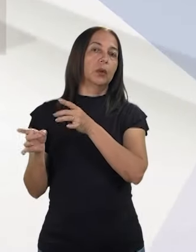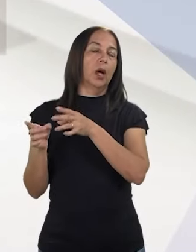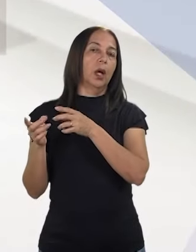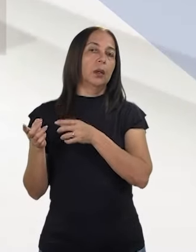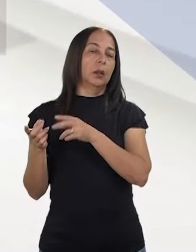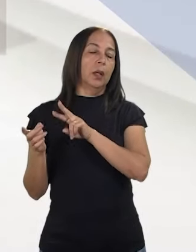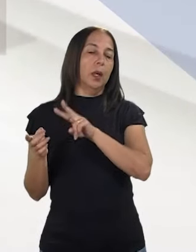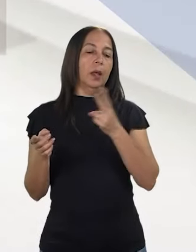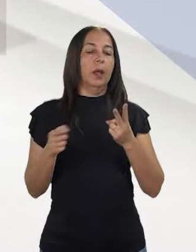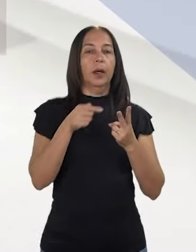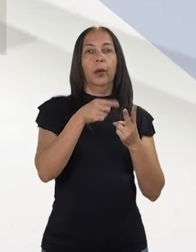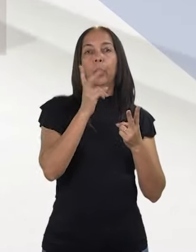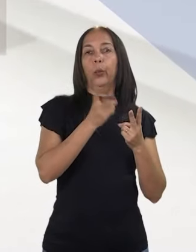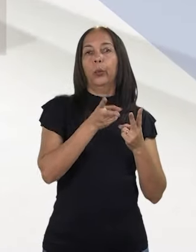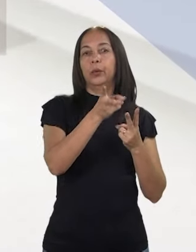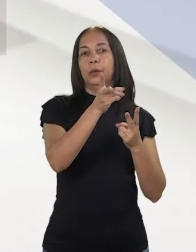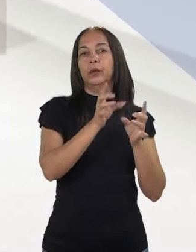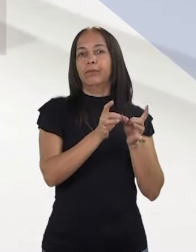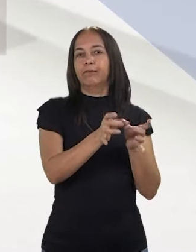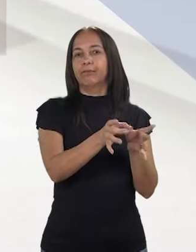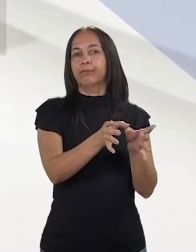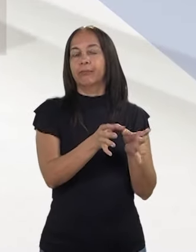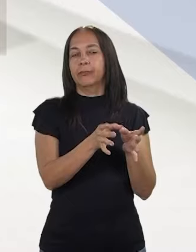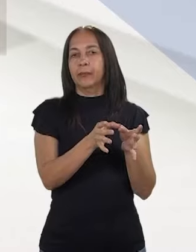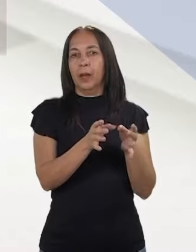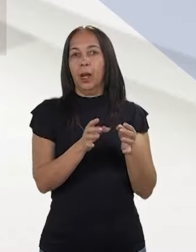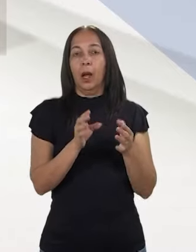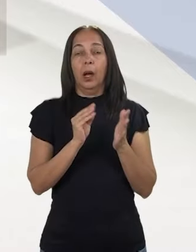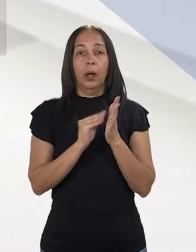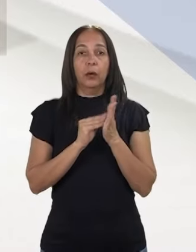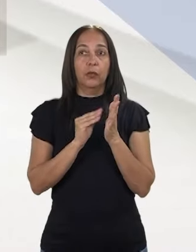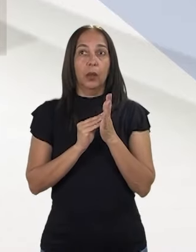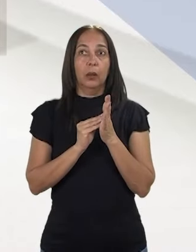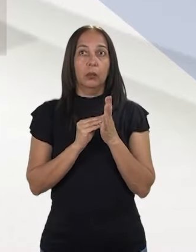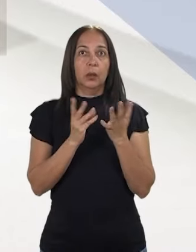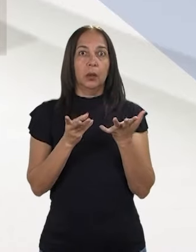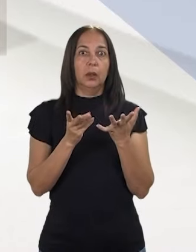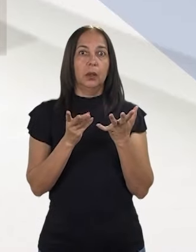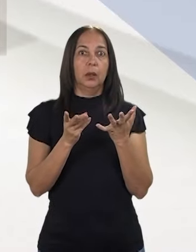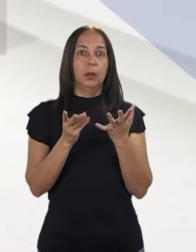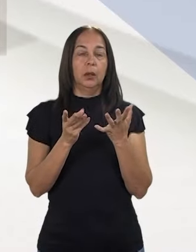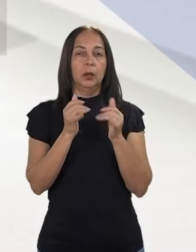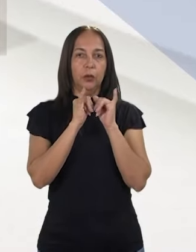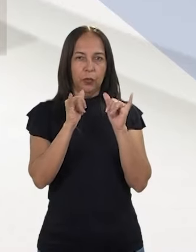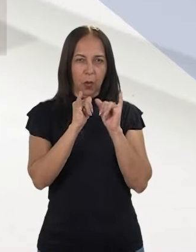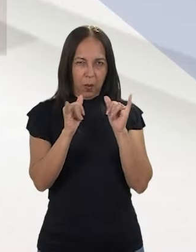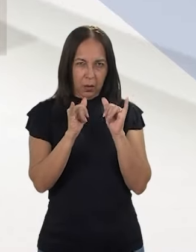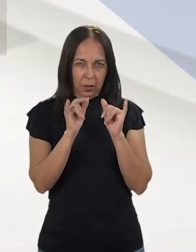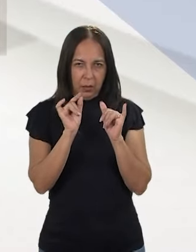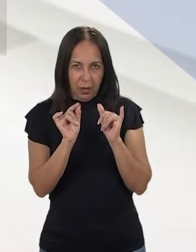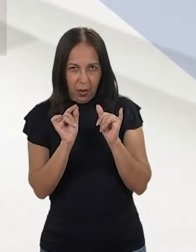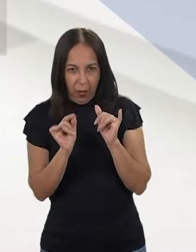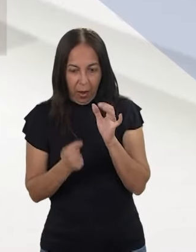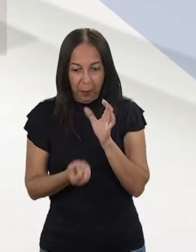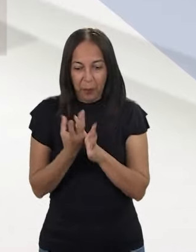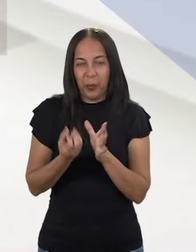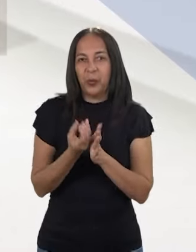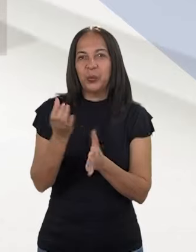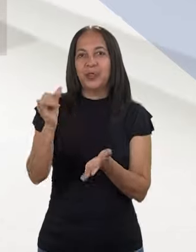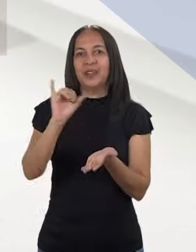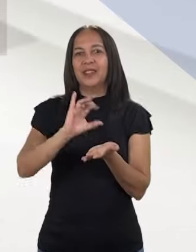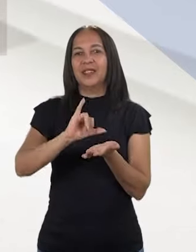a ser vendida continue a ser consumida eh a desinformação ela é rentável ela produz capital